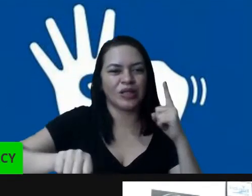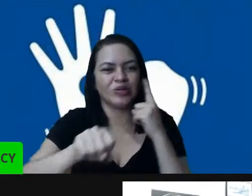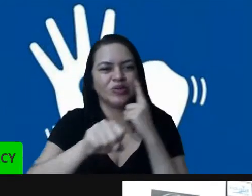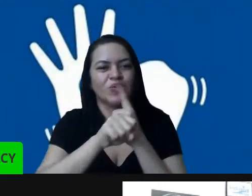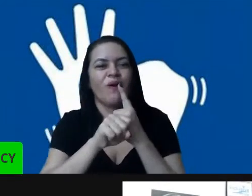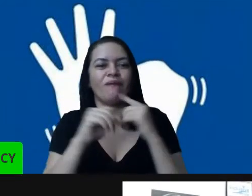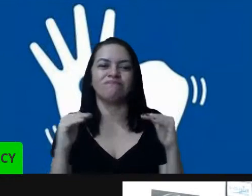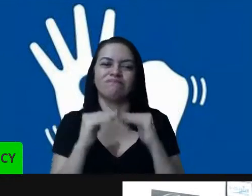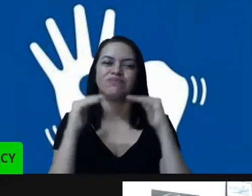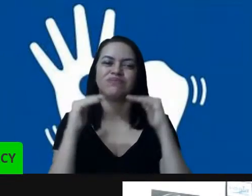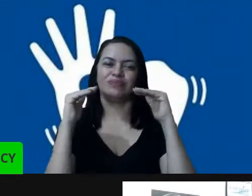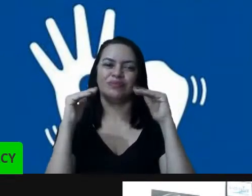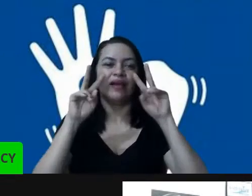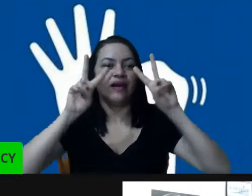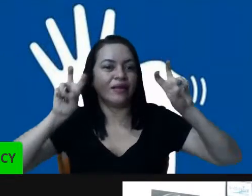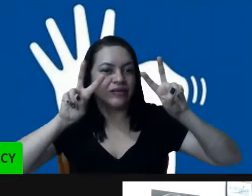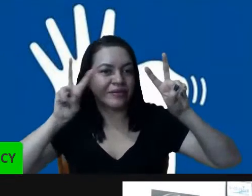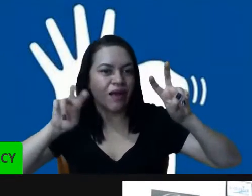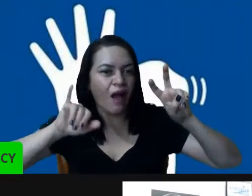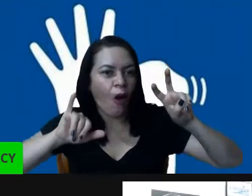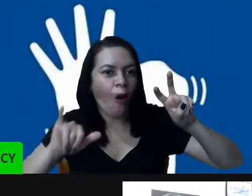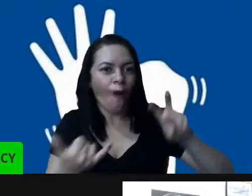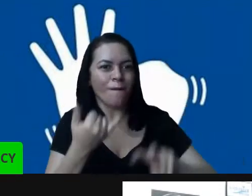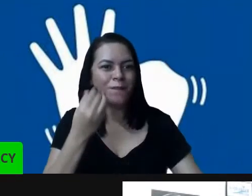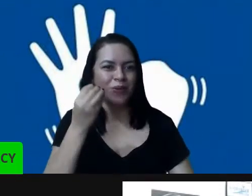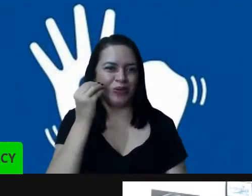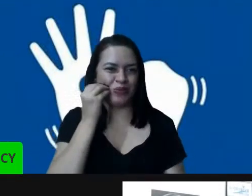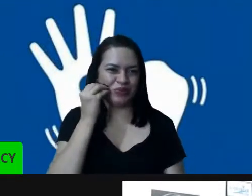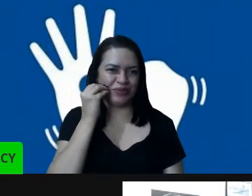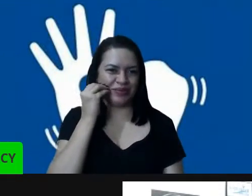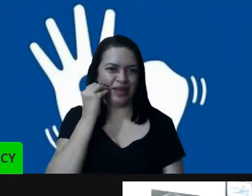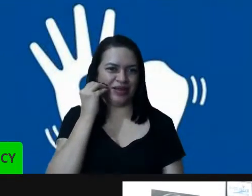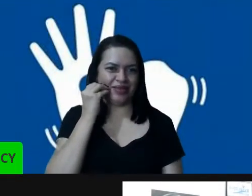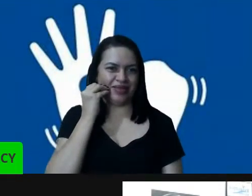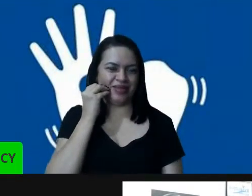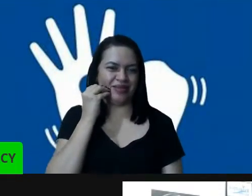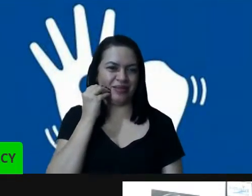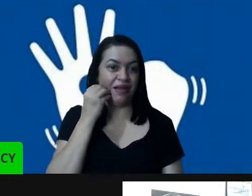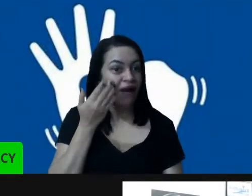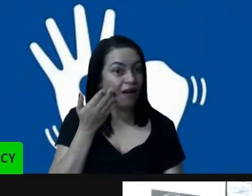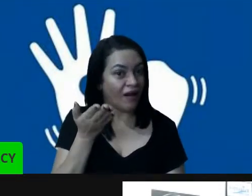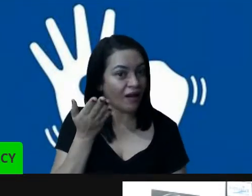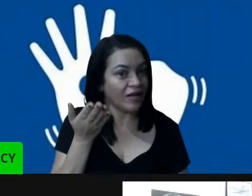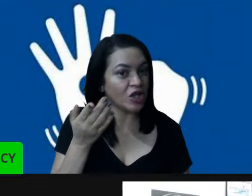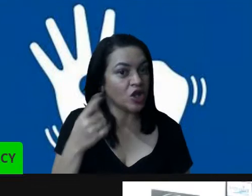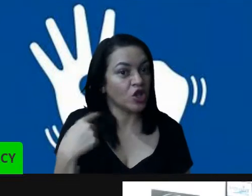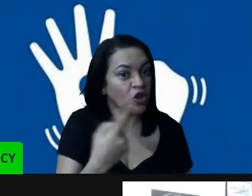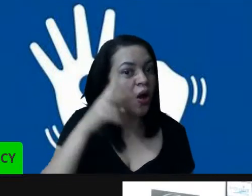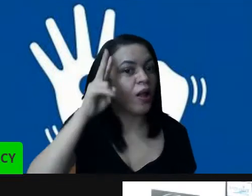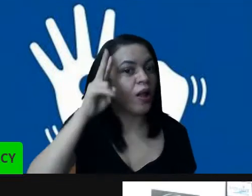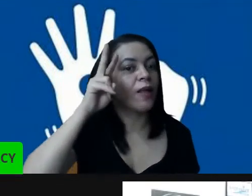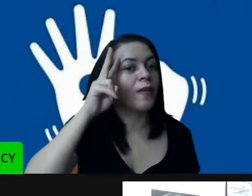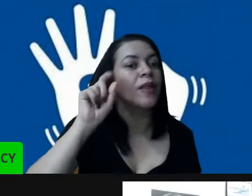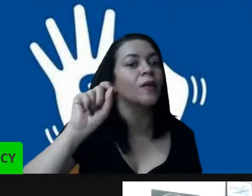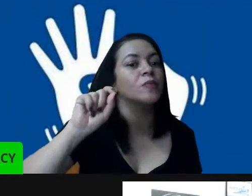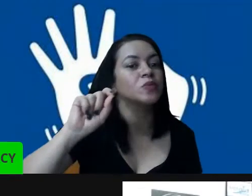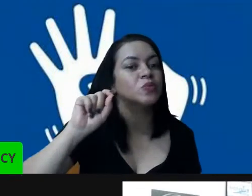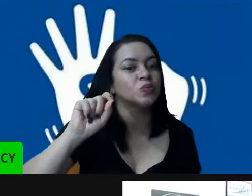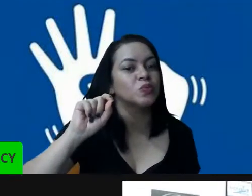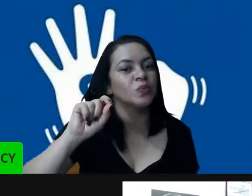em termos de oportunidade. E aí, meu querido, vale a gente lembrar o seguinte,